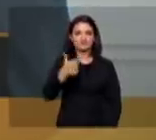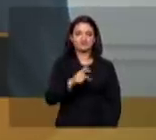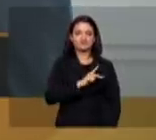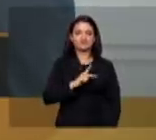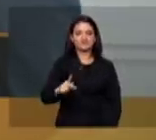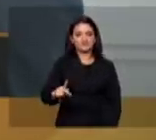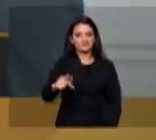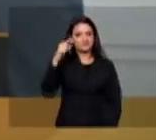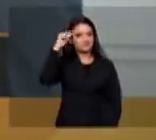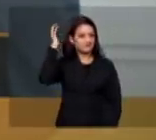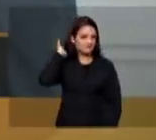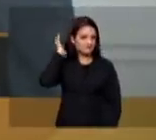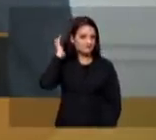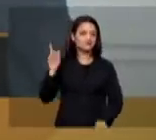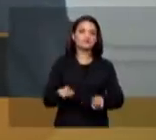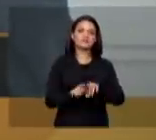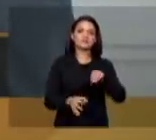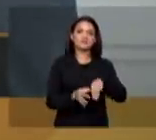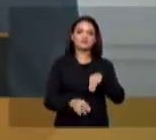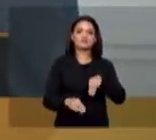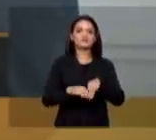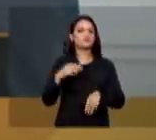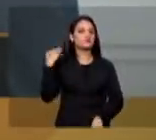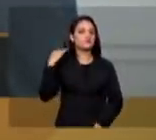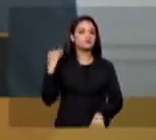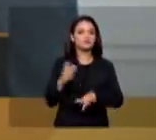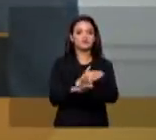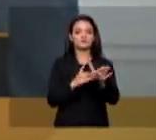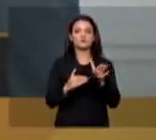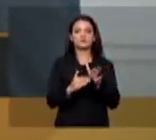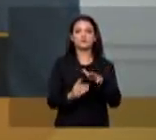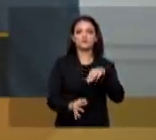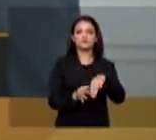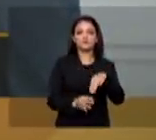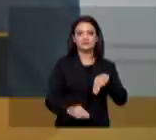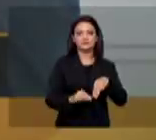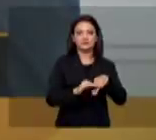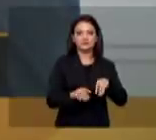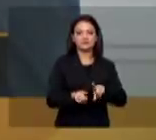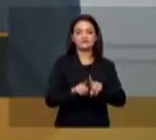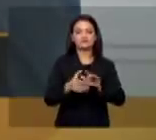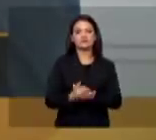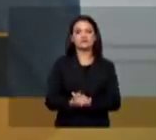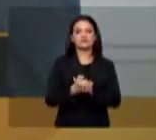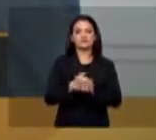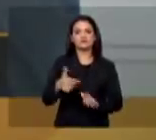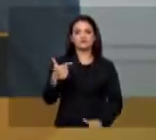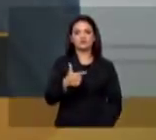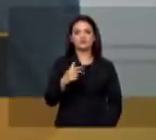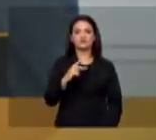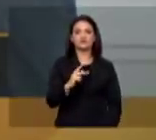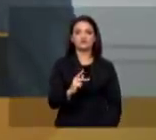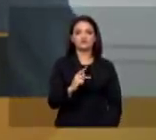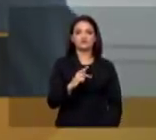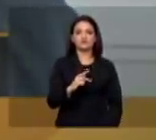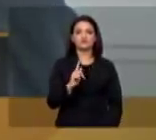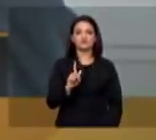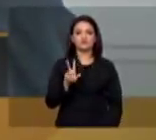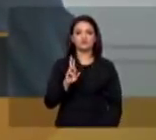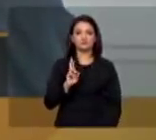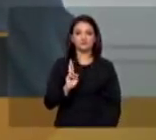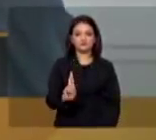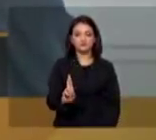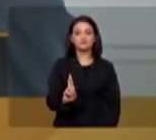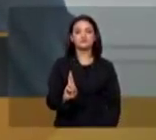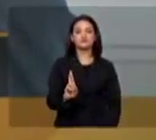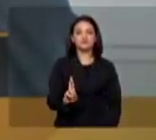ministra Carmen, caros ministros, cumprimento também o doutor Humberto Jacques,